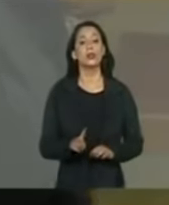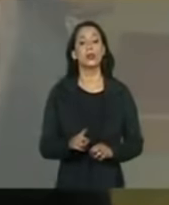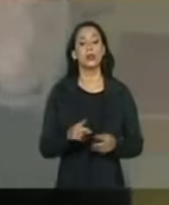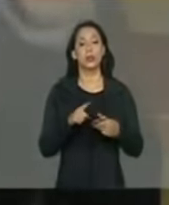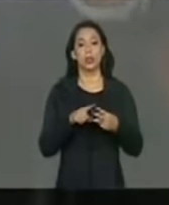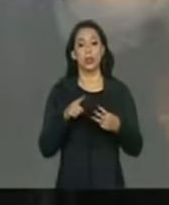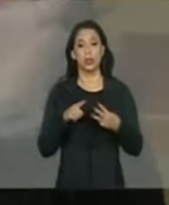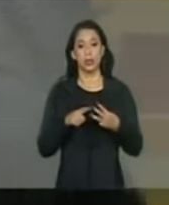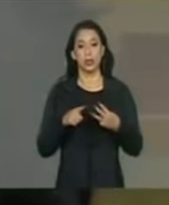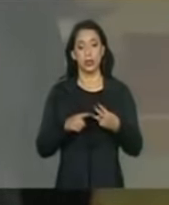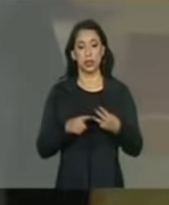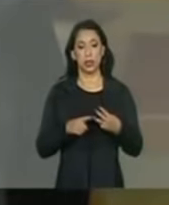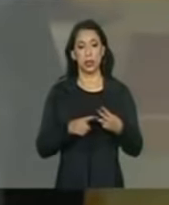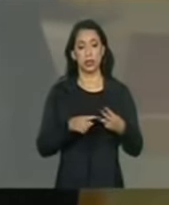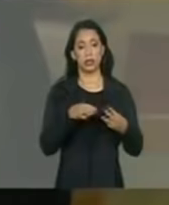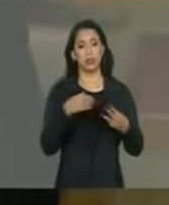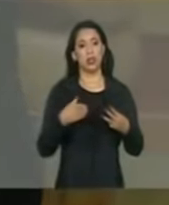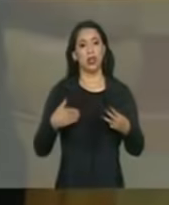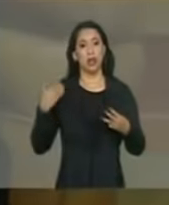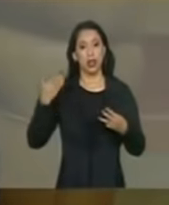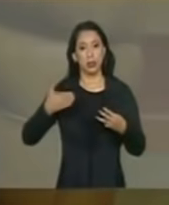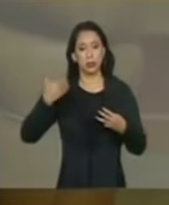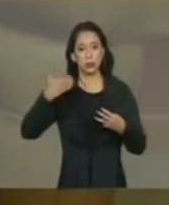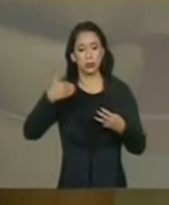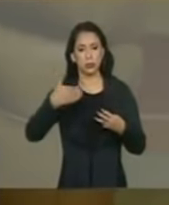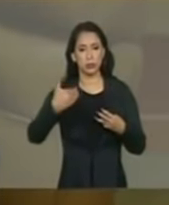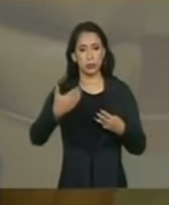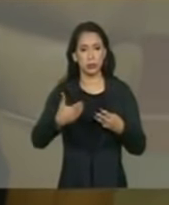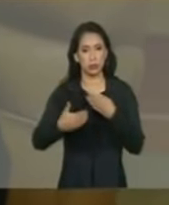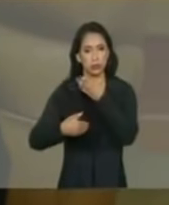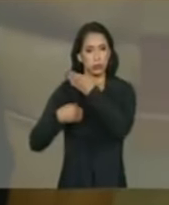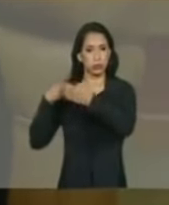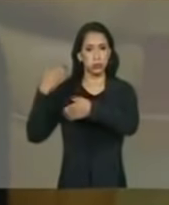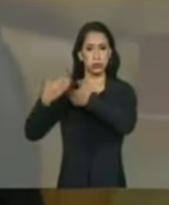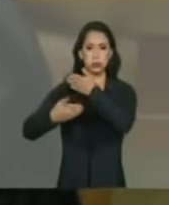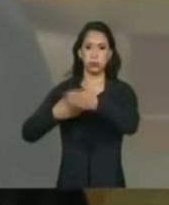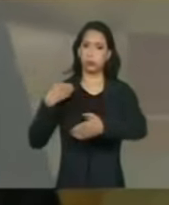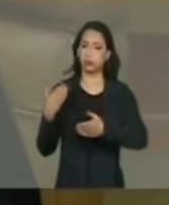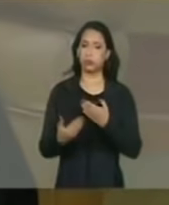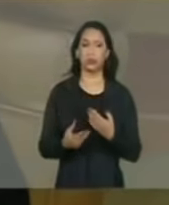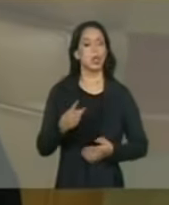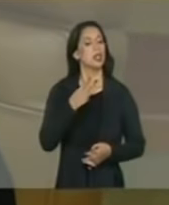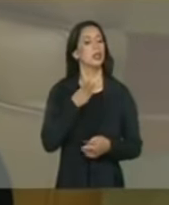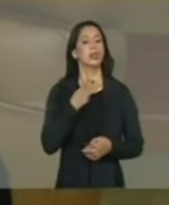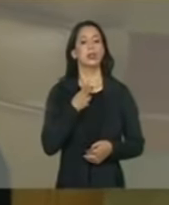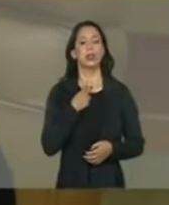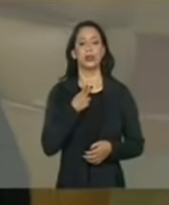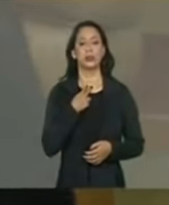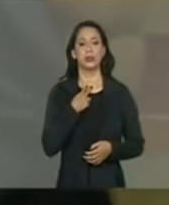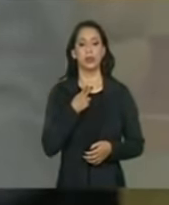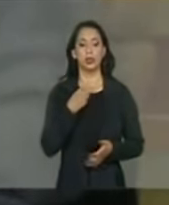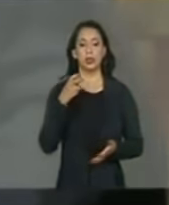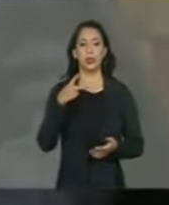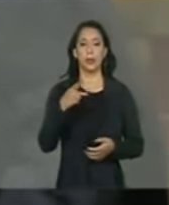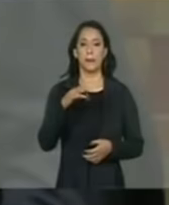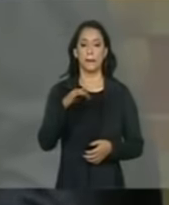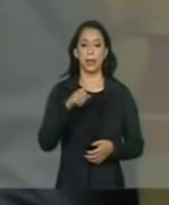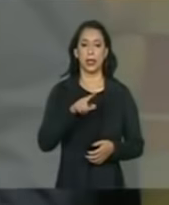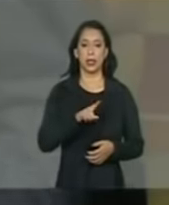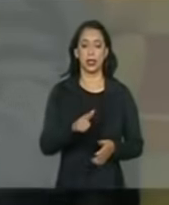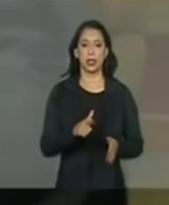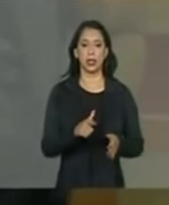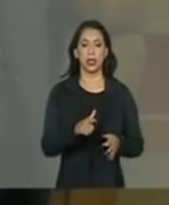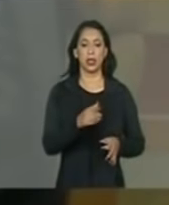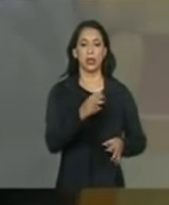posições ao longo das décadas primeira posição não é possível rescindir se condenação penal tenha citado